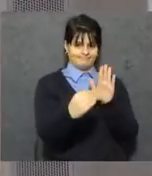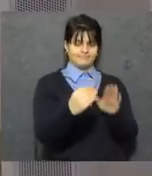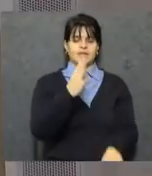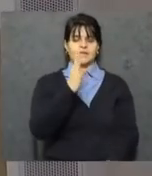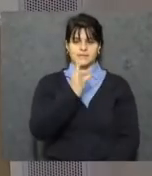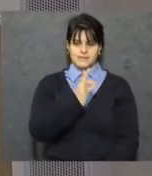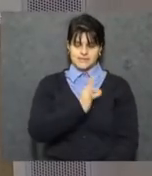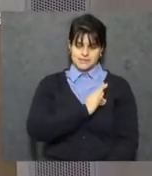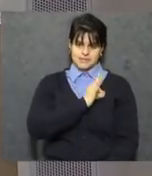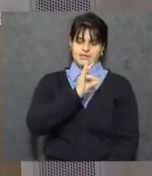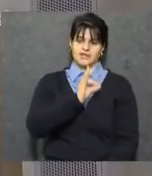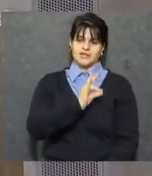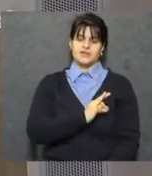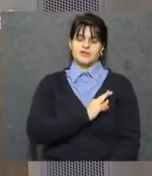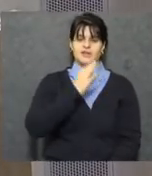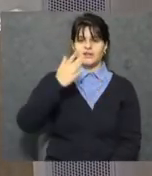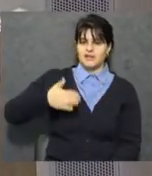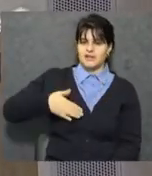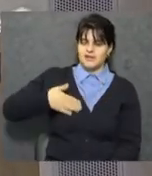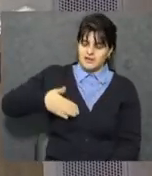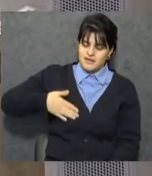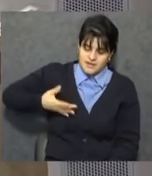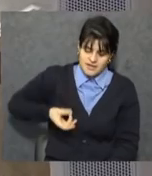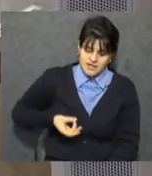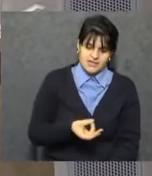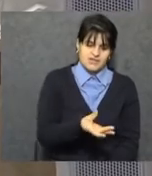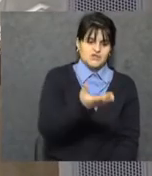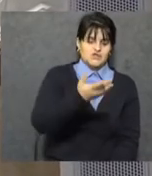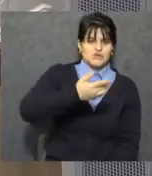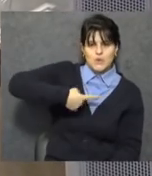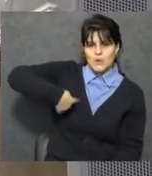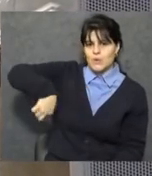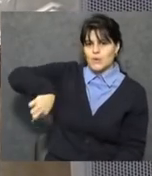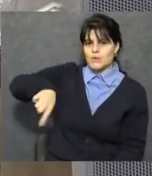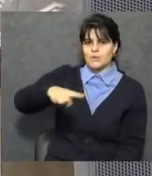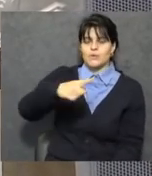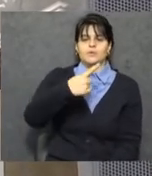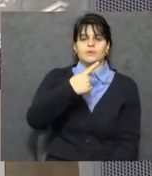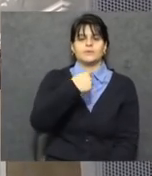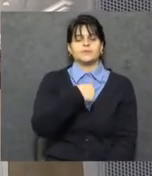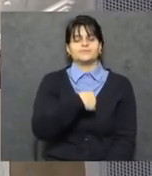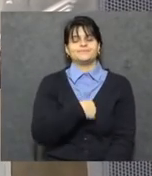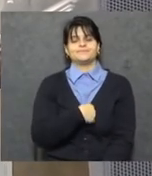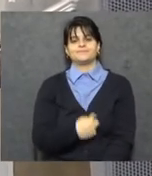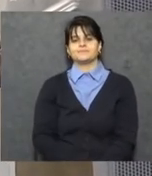Kyrie eleison.